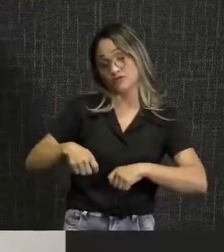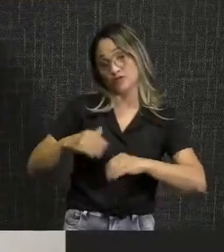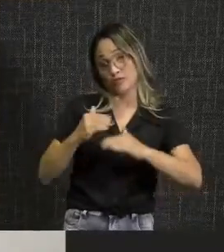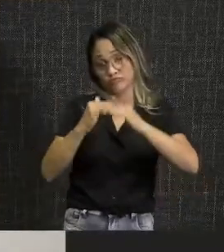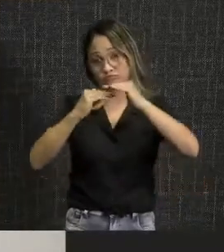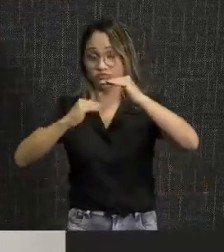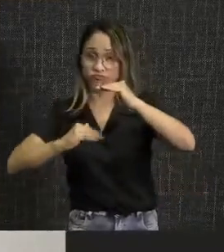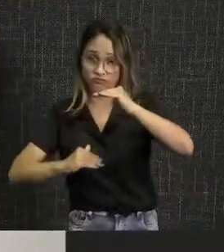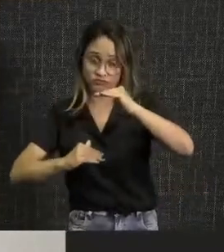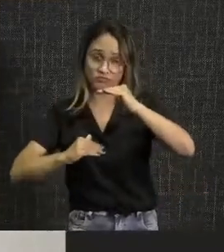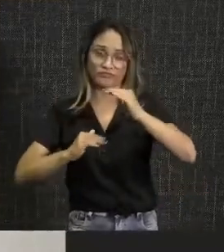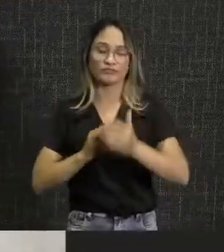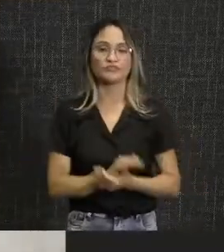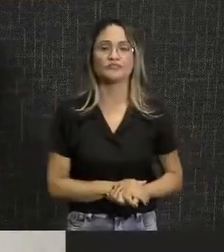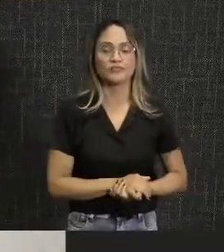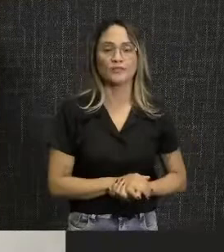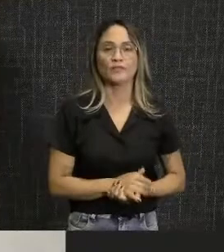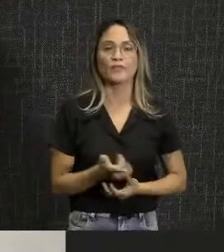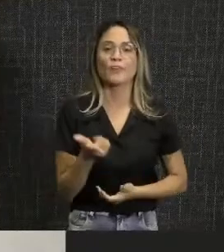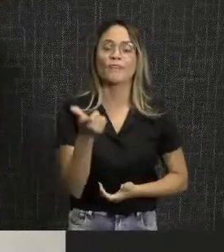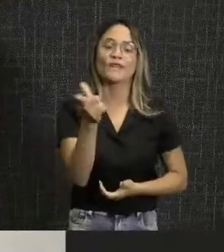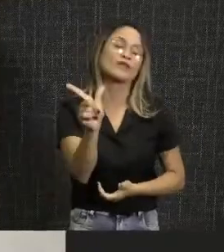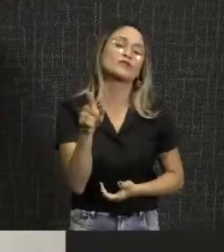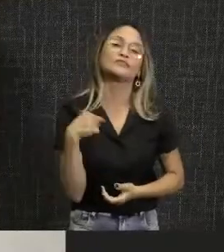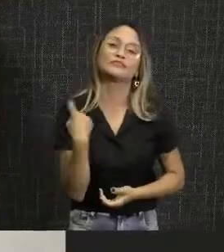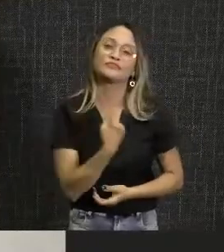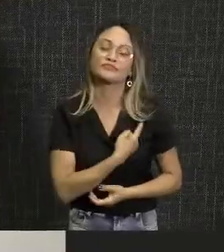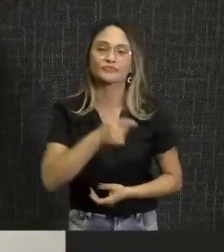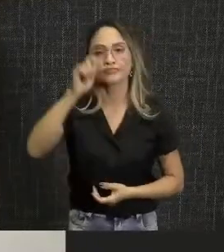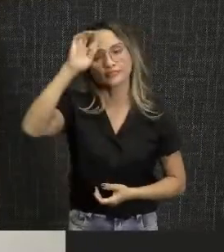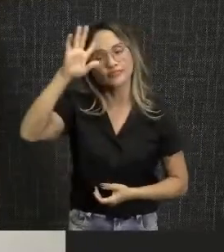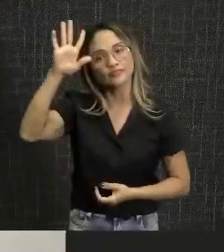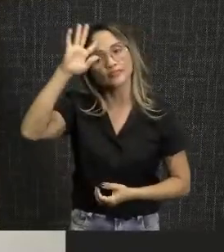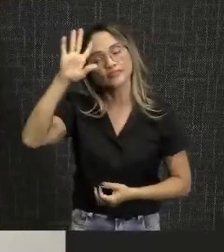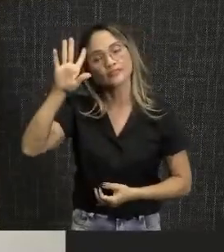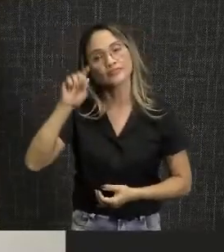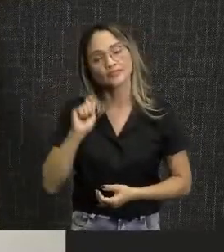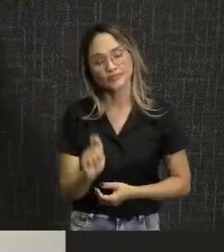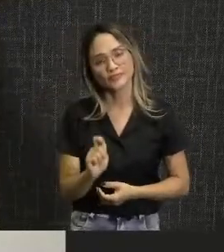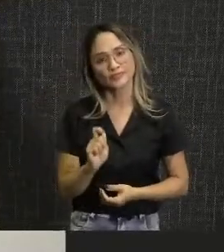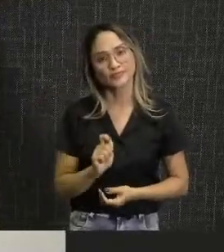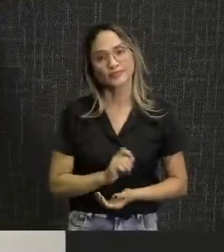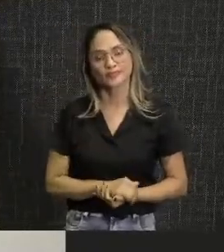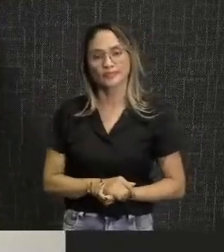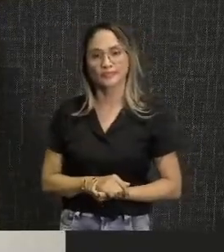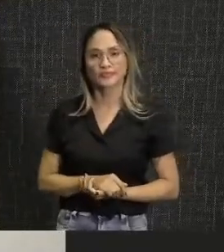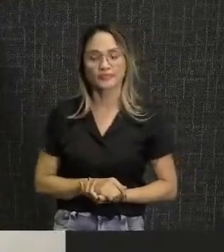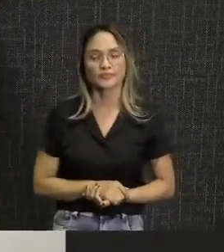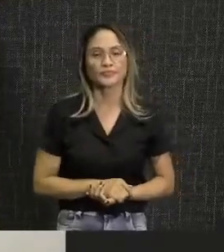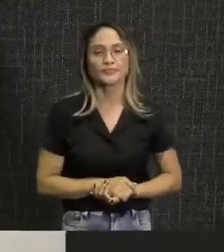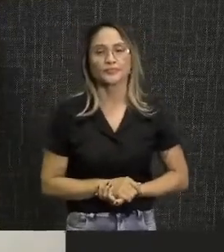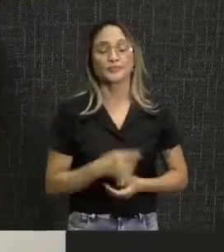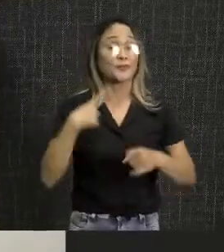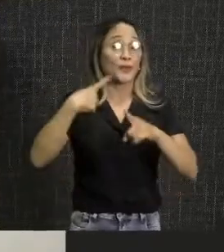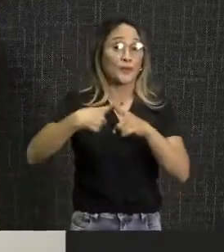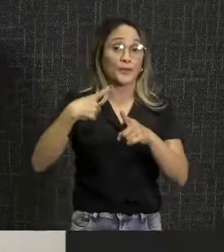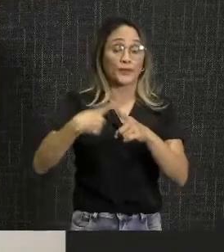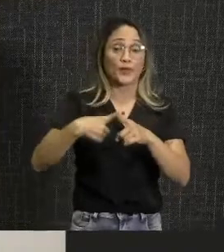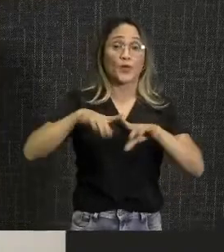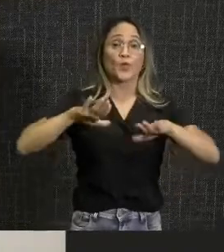baixa. E outra coisa que a gente precisa imaginar aí é qual que é a